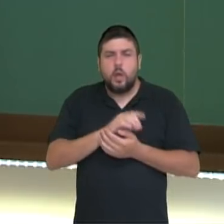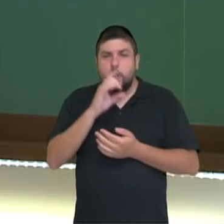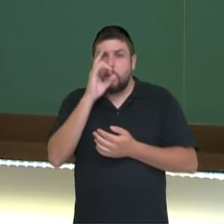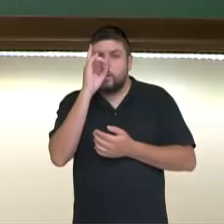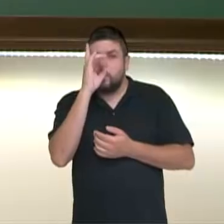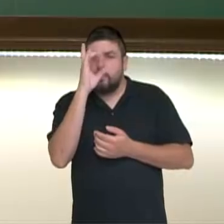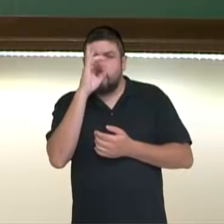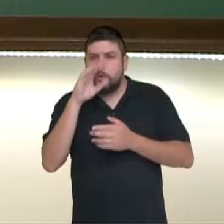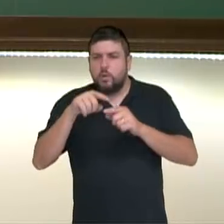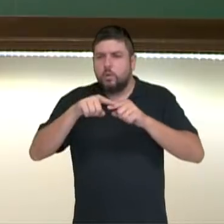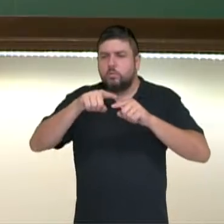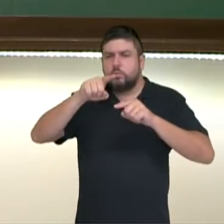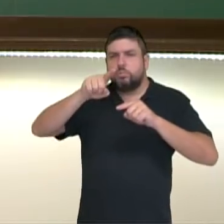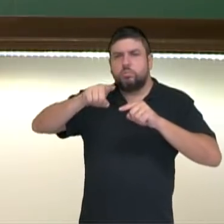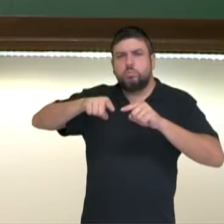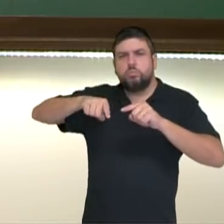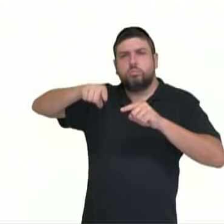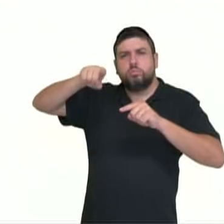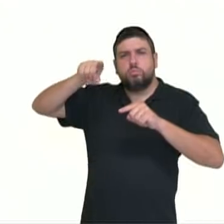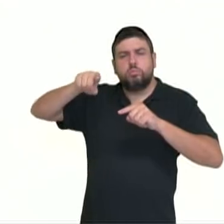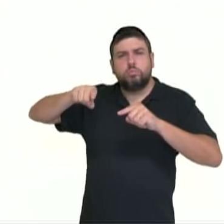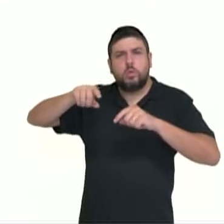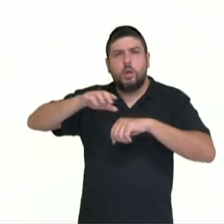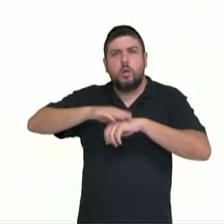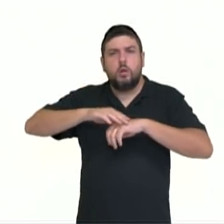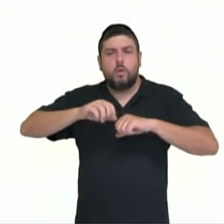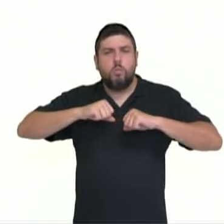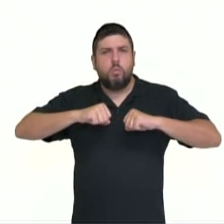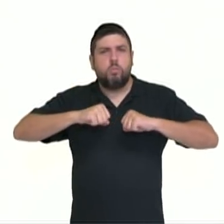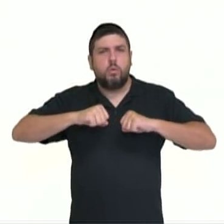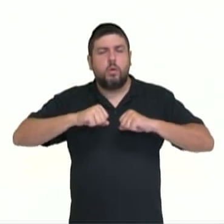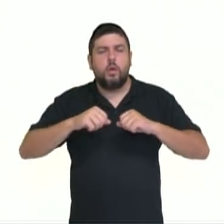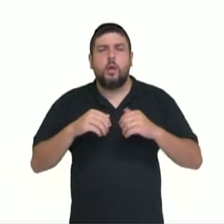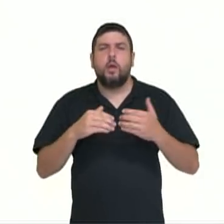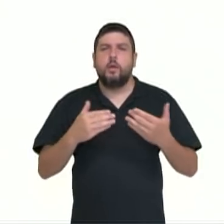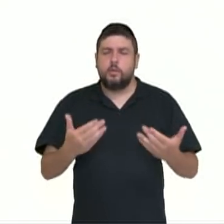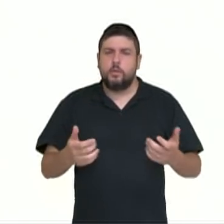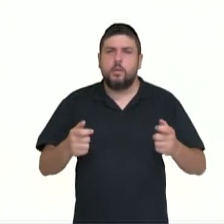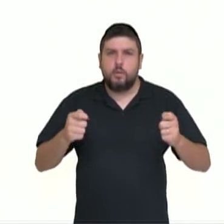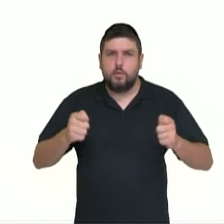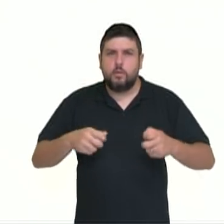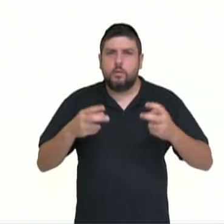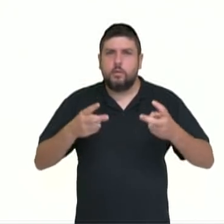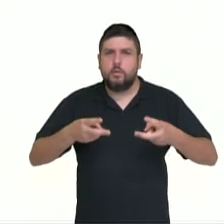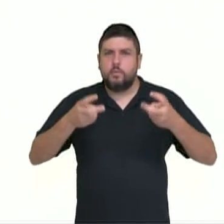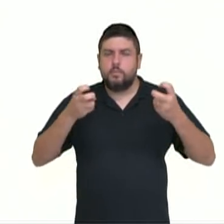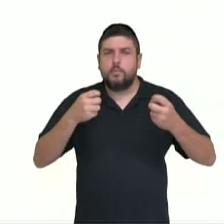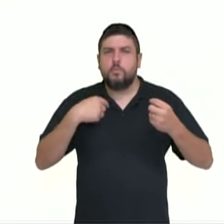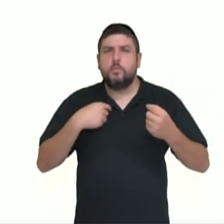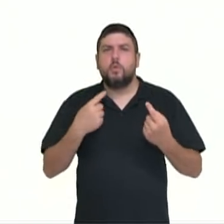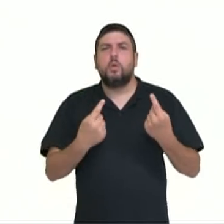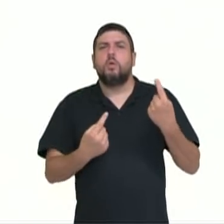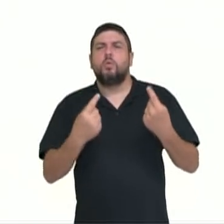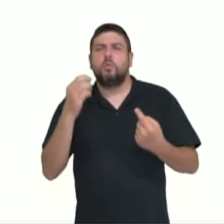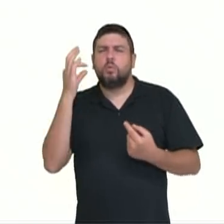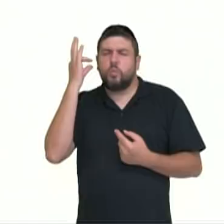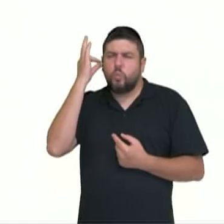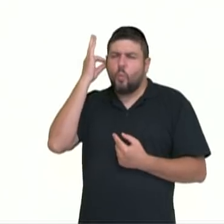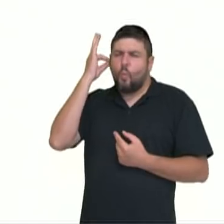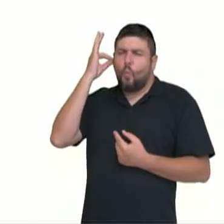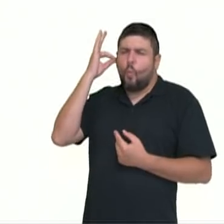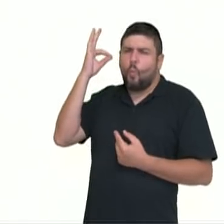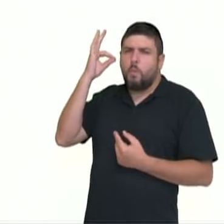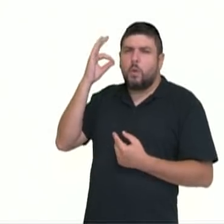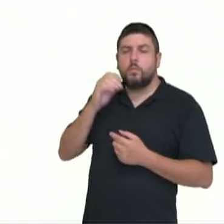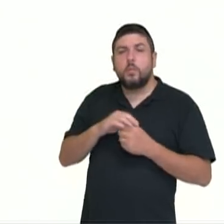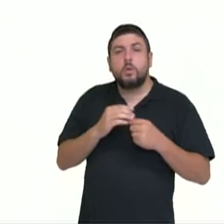mais lentos, né? Então, por aí você já vai tendo a ideia de agudo e